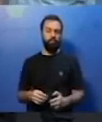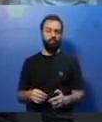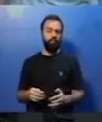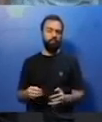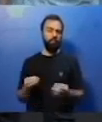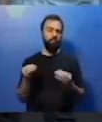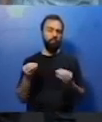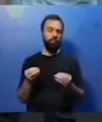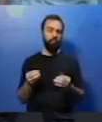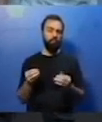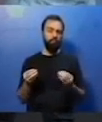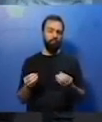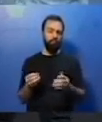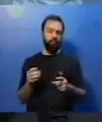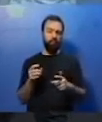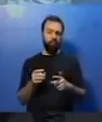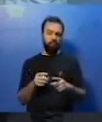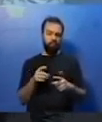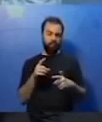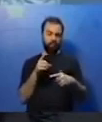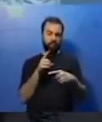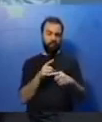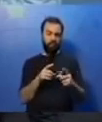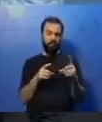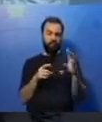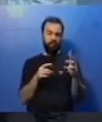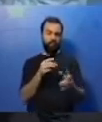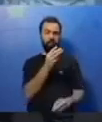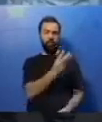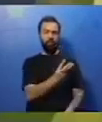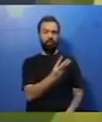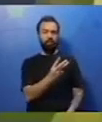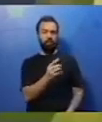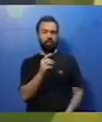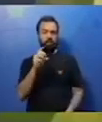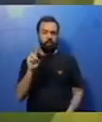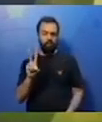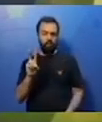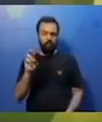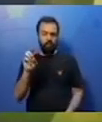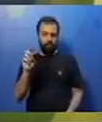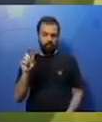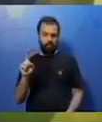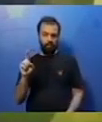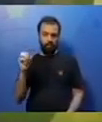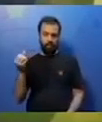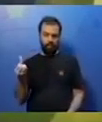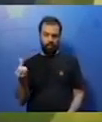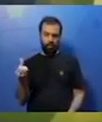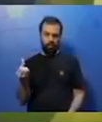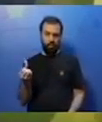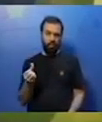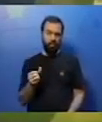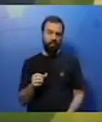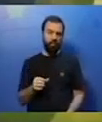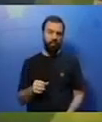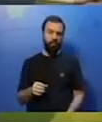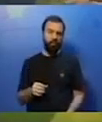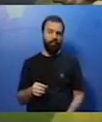Como os dois numeradores, 3 e 216, o que eu